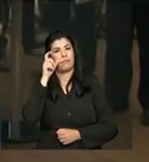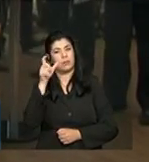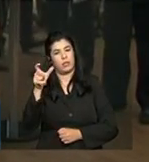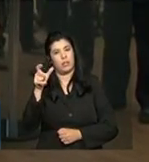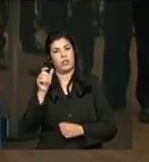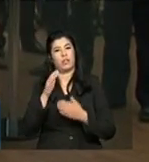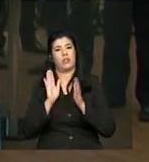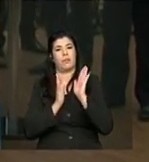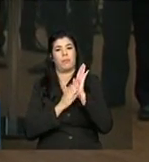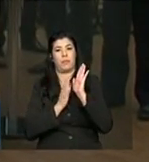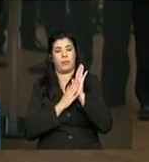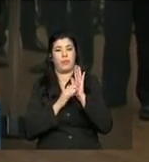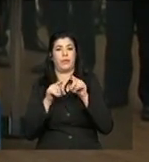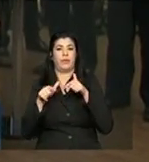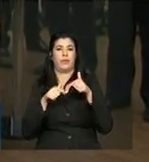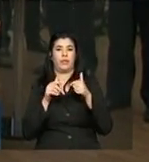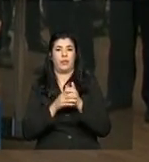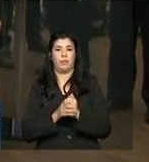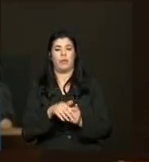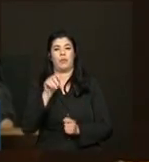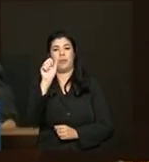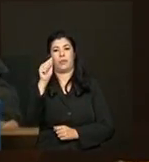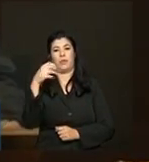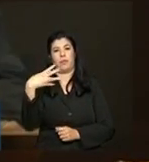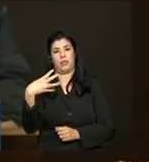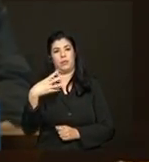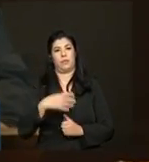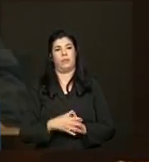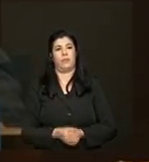interesse em apresentar a proposta para o sublote A4.